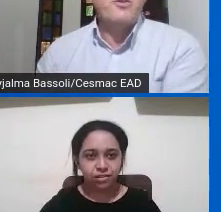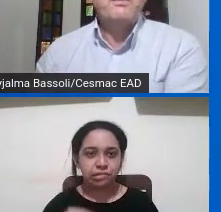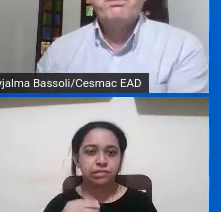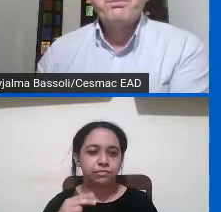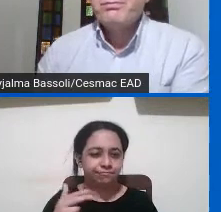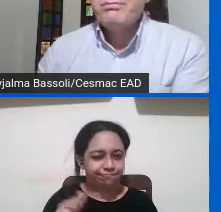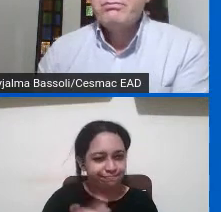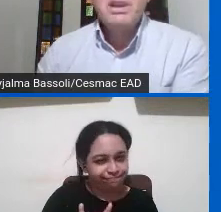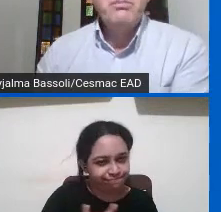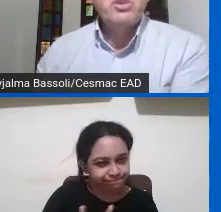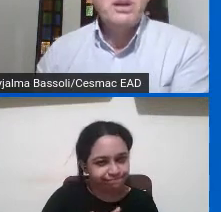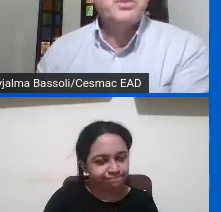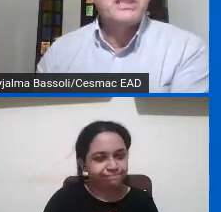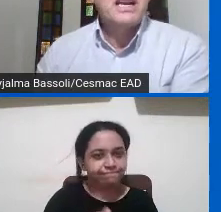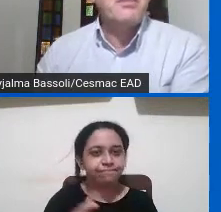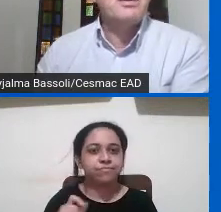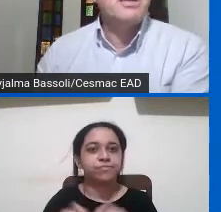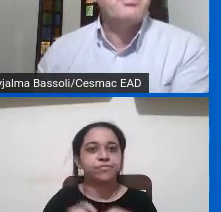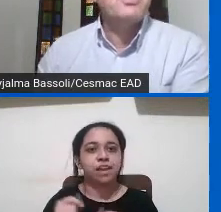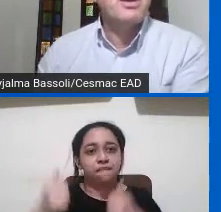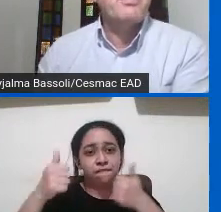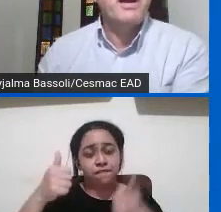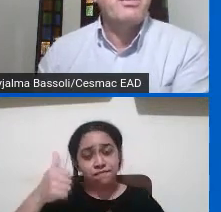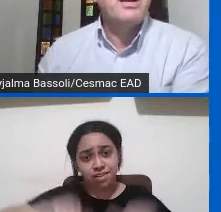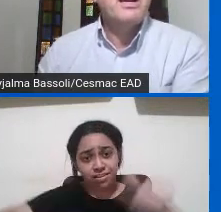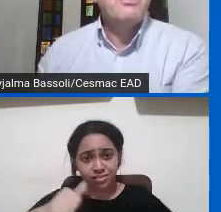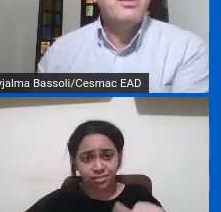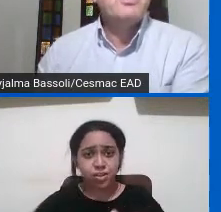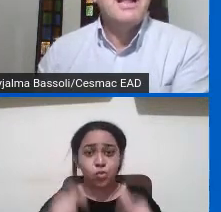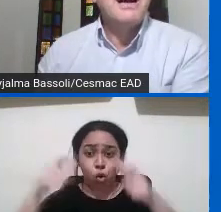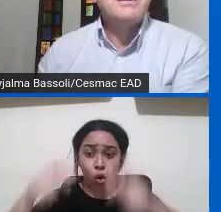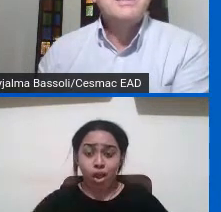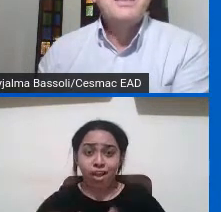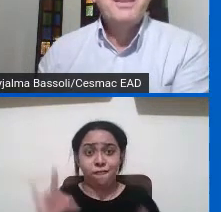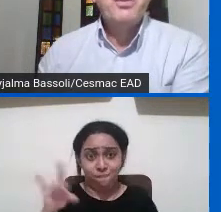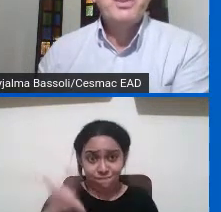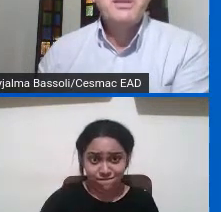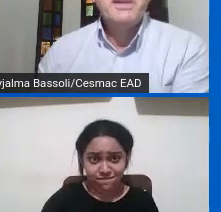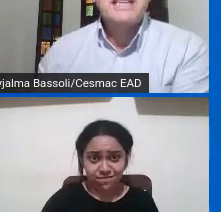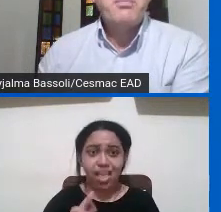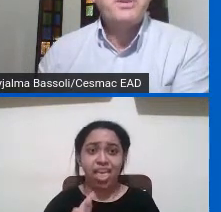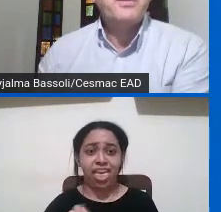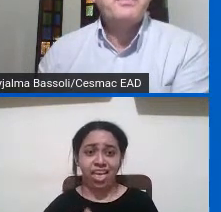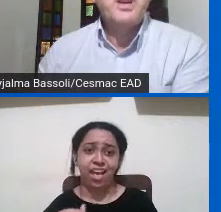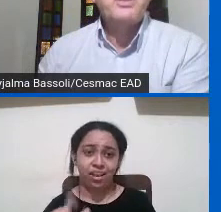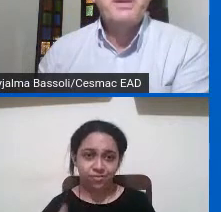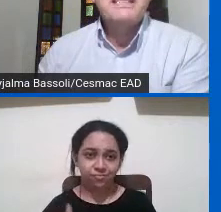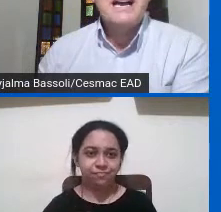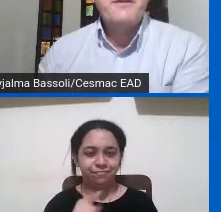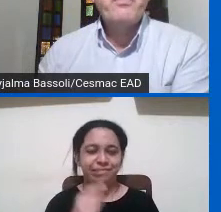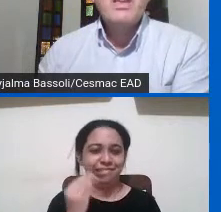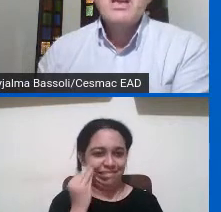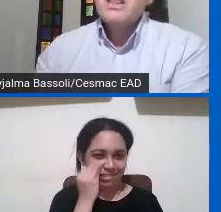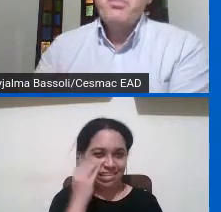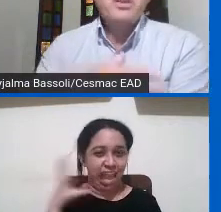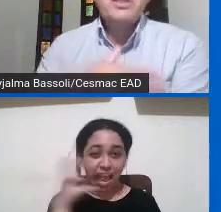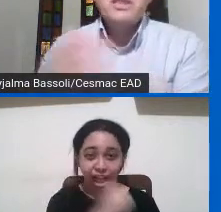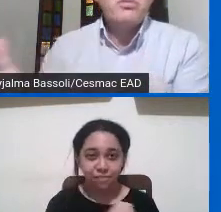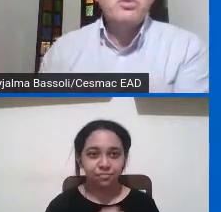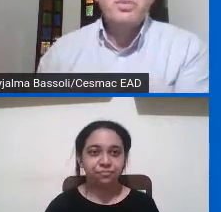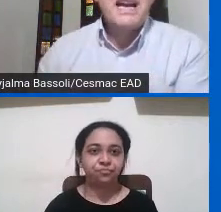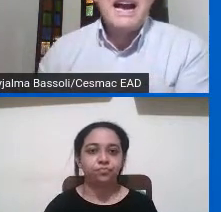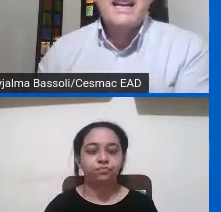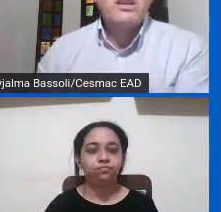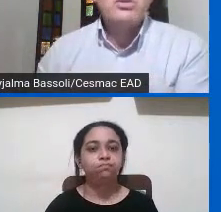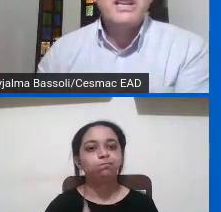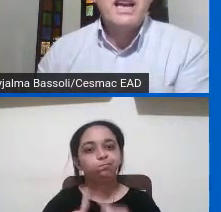real meu tempo já tá acabando né Professor Rafael vamos lá eu vou ser mais rápido pode passar depois